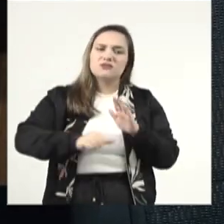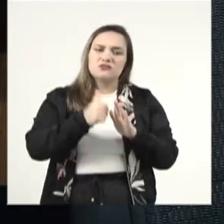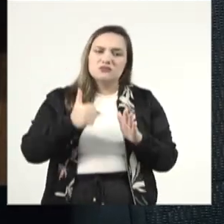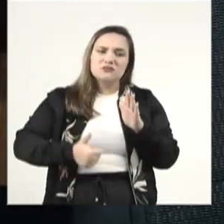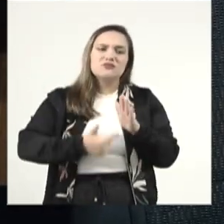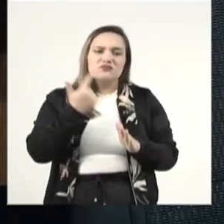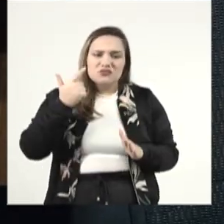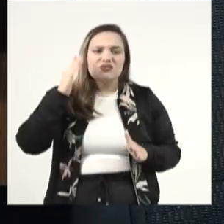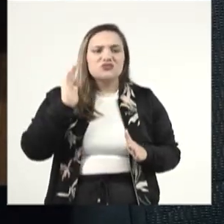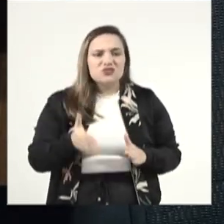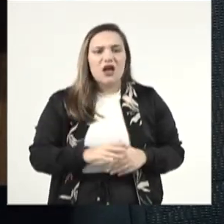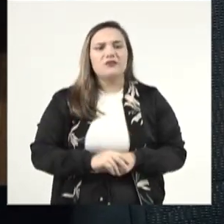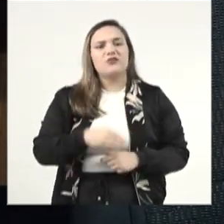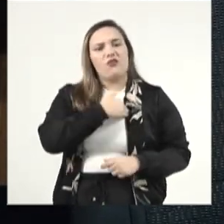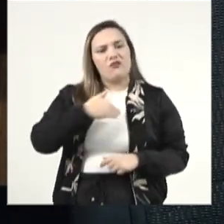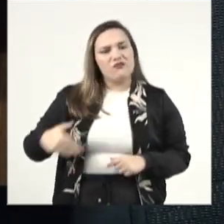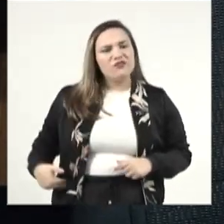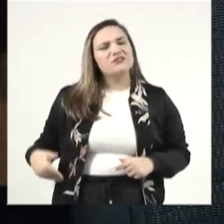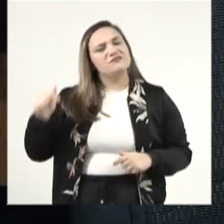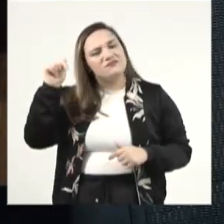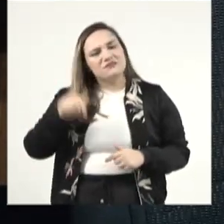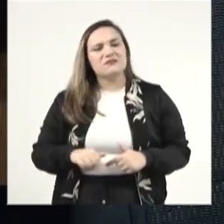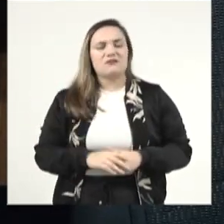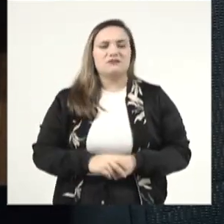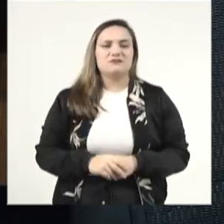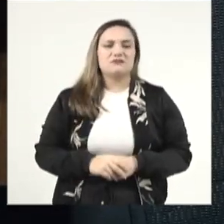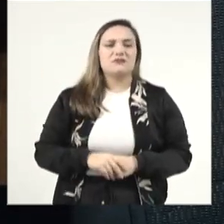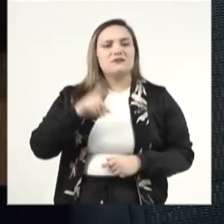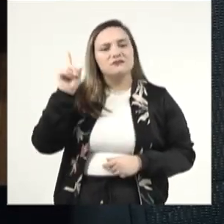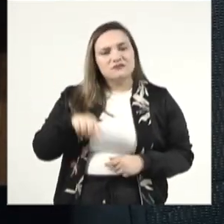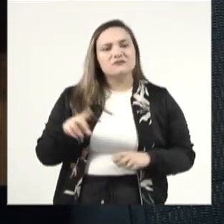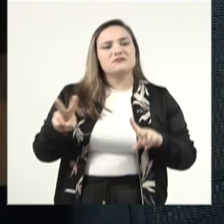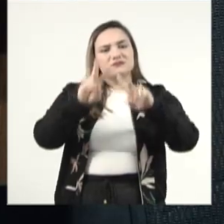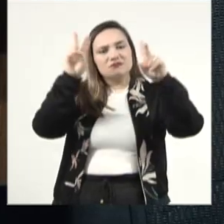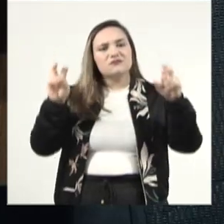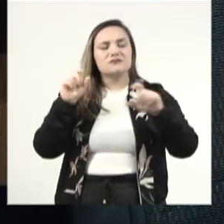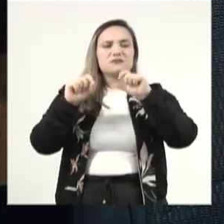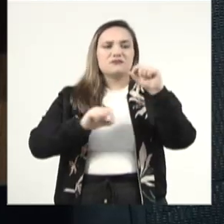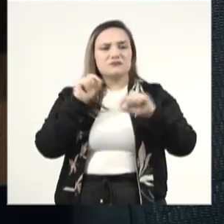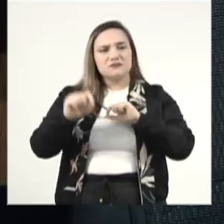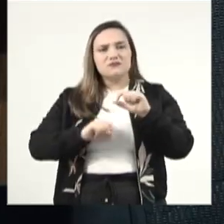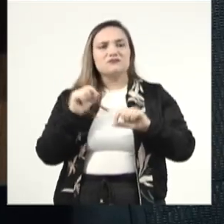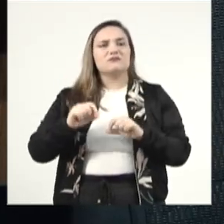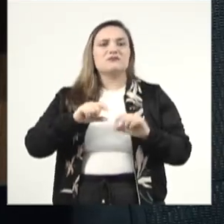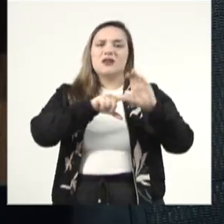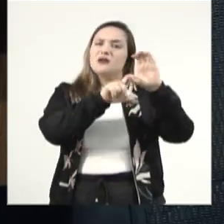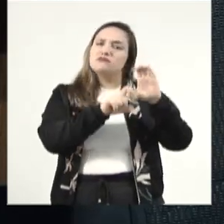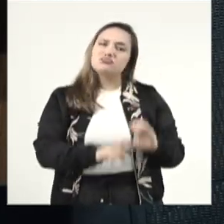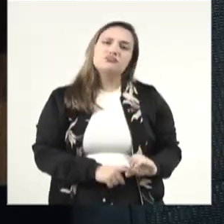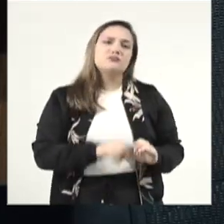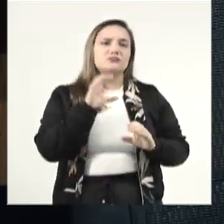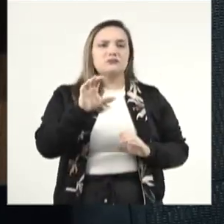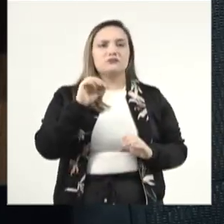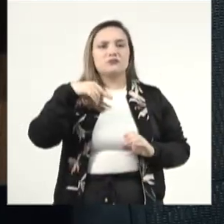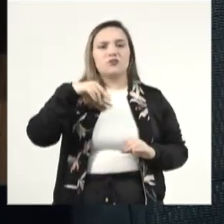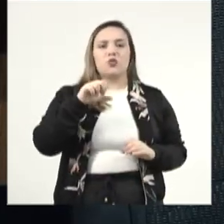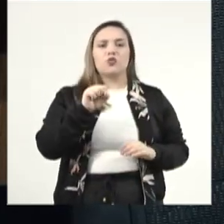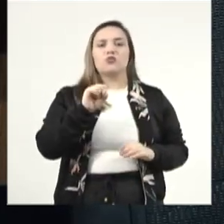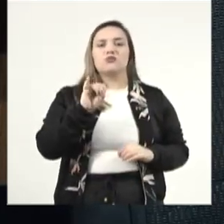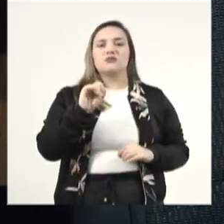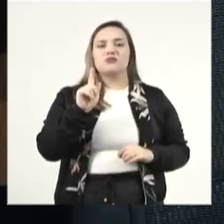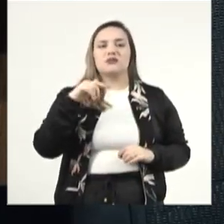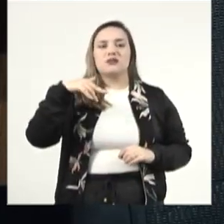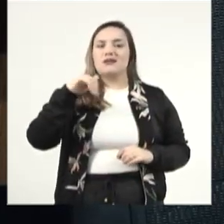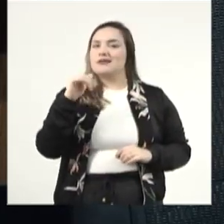já reiteramos ao governo do Estado, é a questão relacionada aos débitos consignados dos nossos